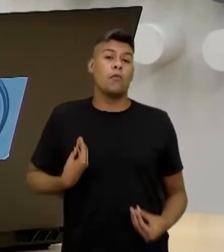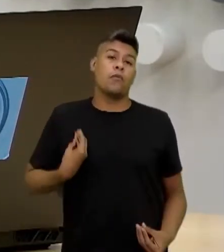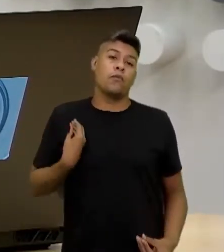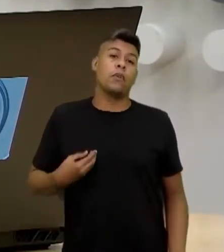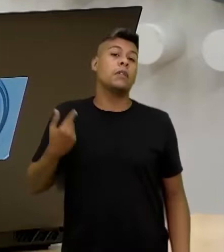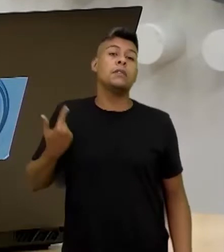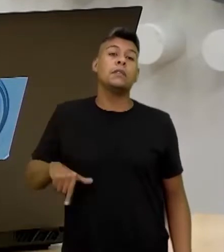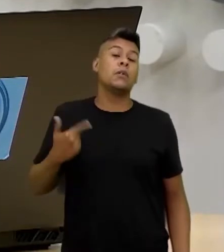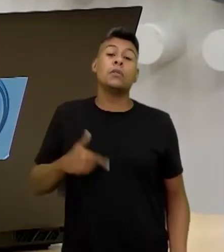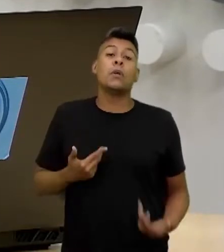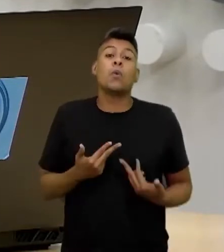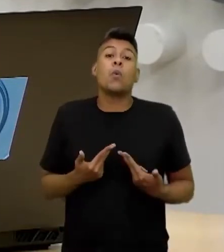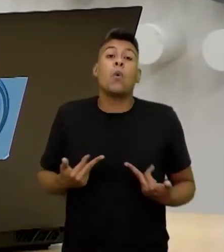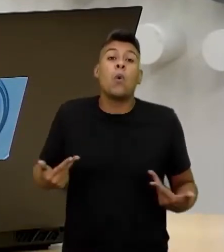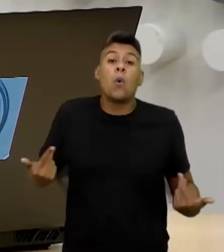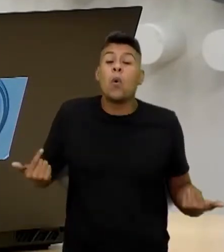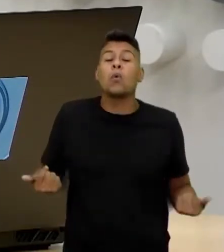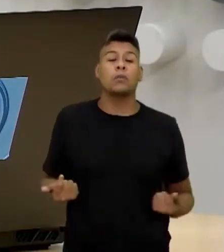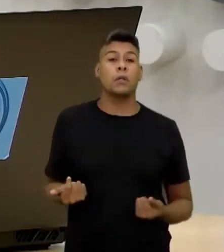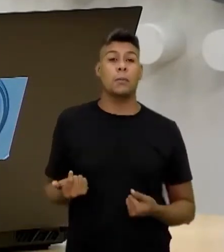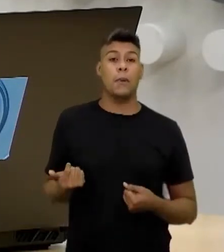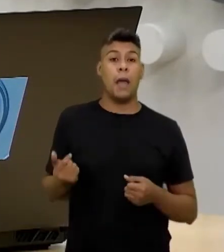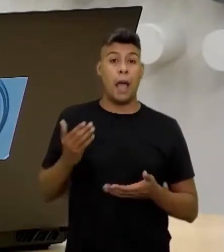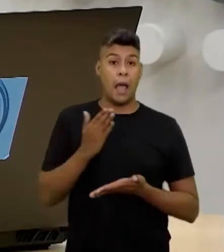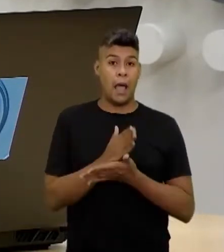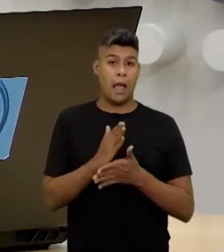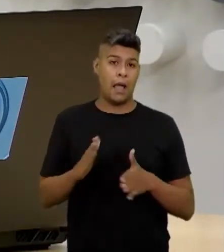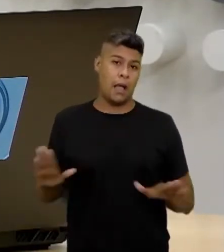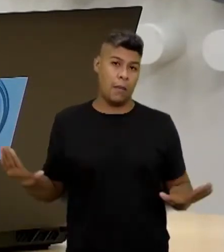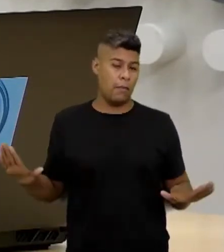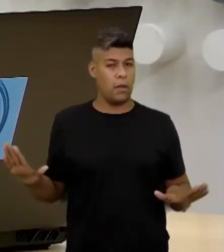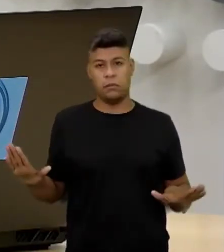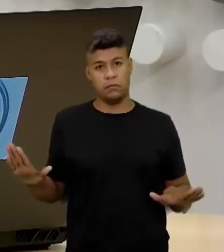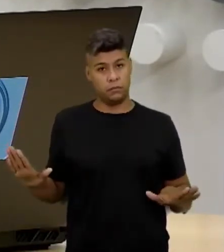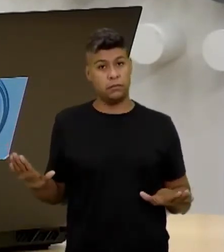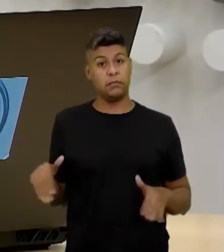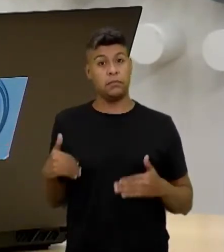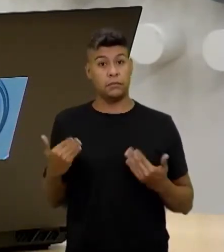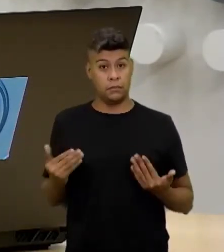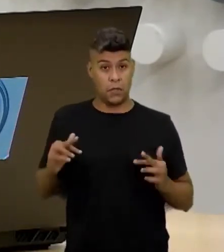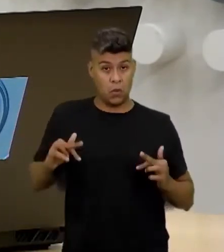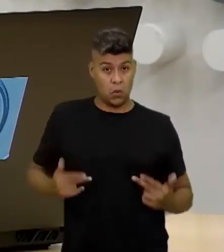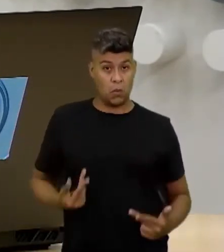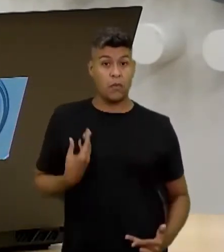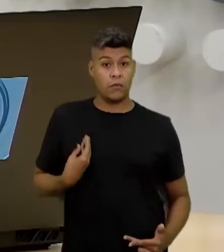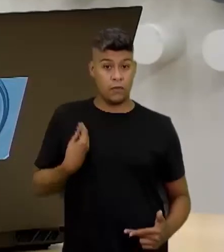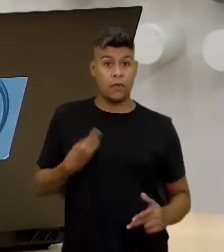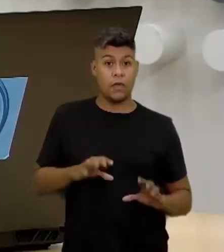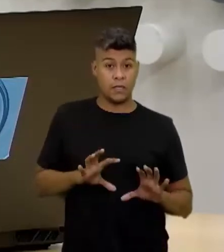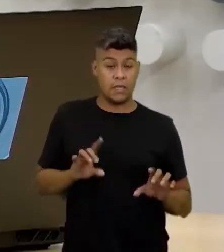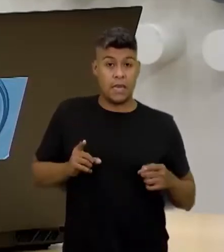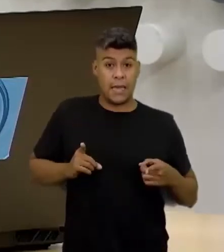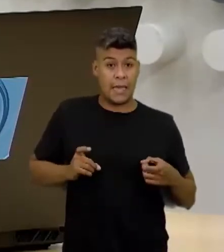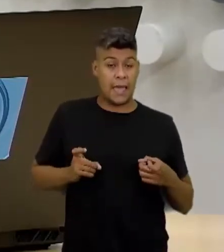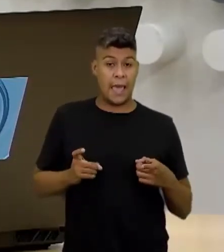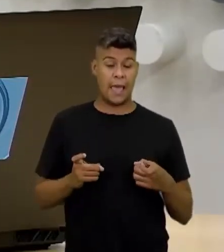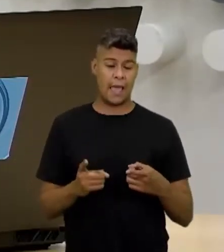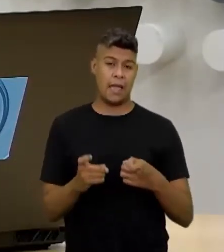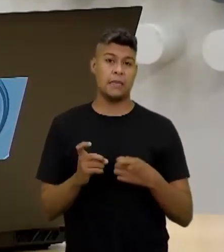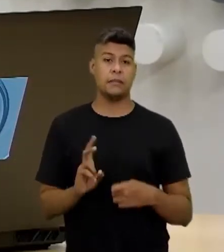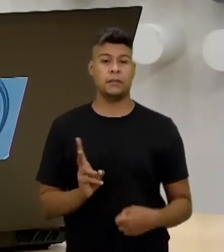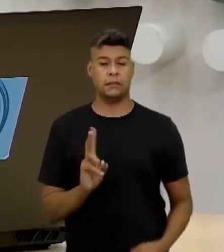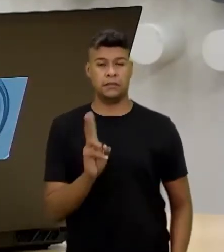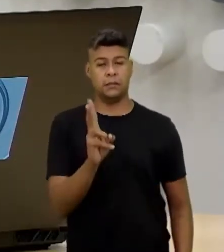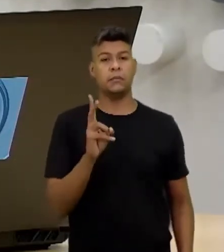na época que não tinha muita coisa para reprimir esses instintos agressivos e violentos né os homens viviam assim uma guerra de todos contra todos